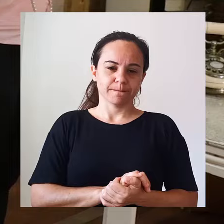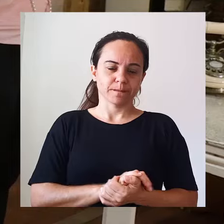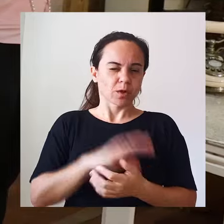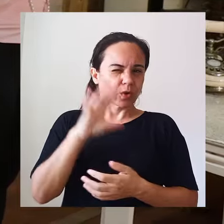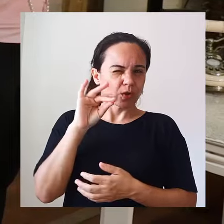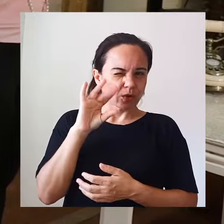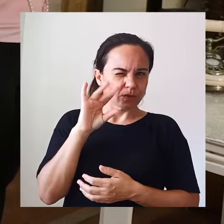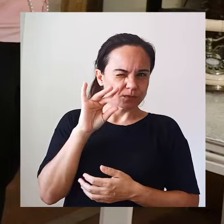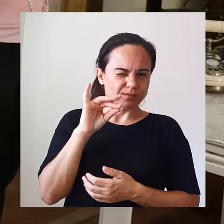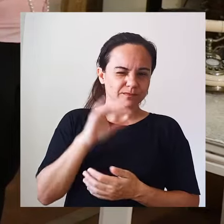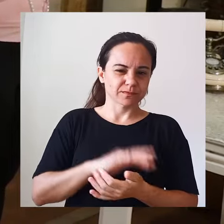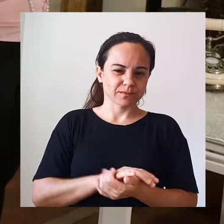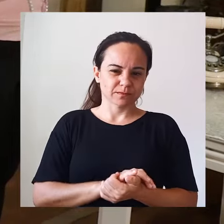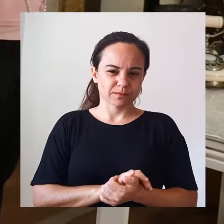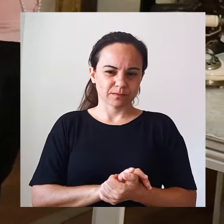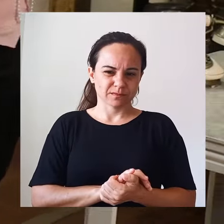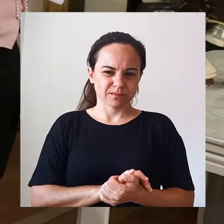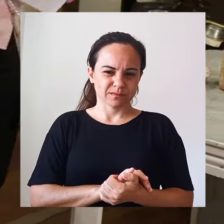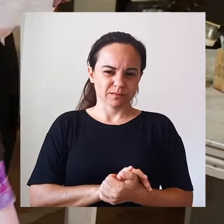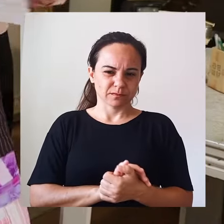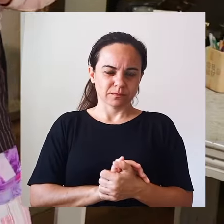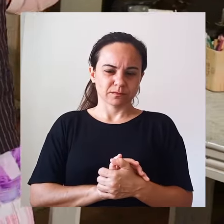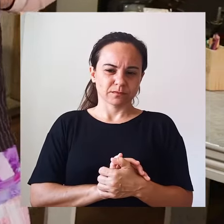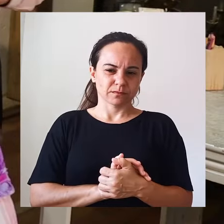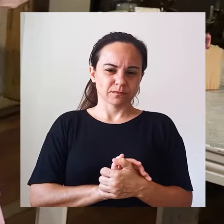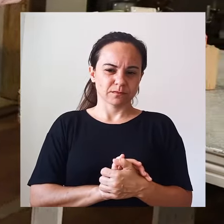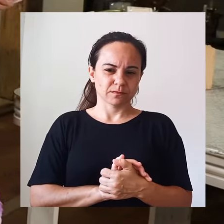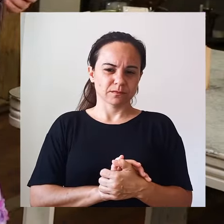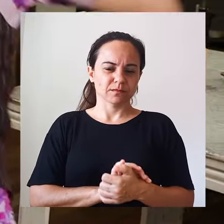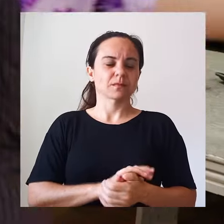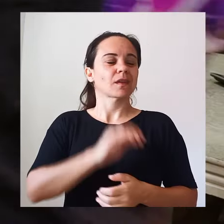A senhora está na...